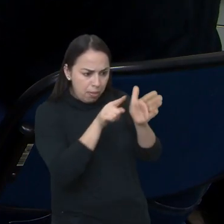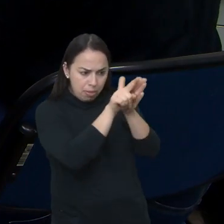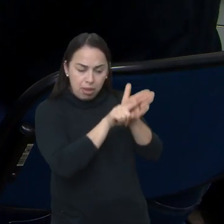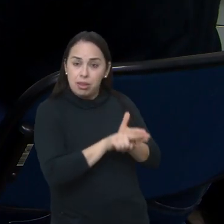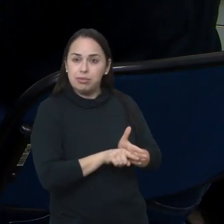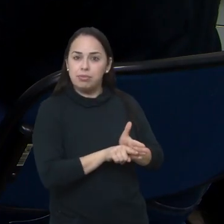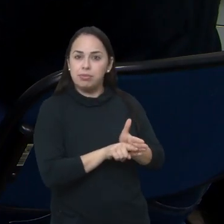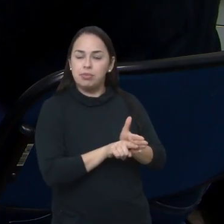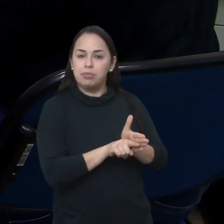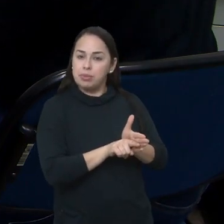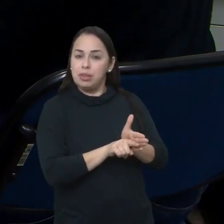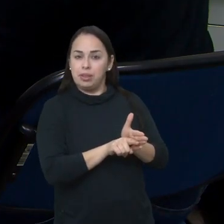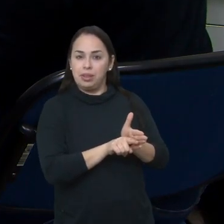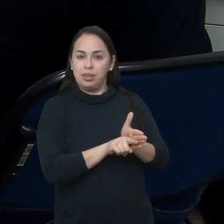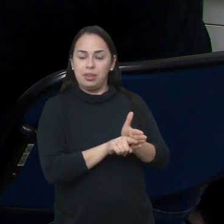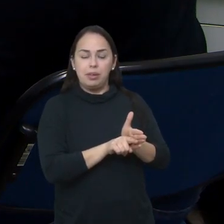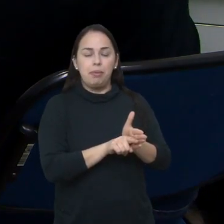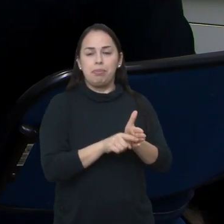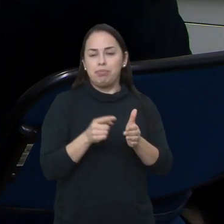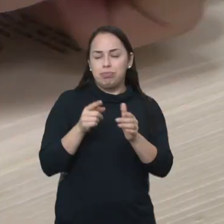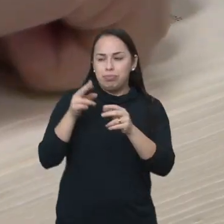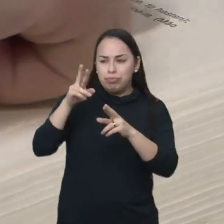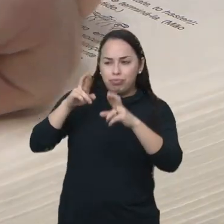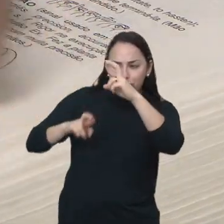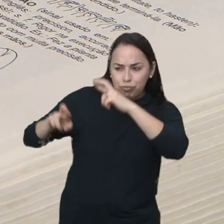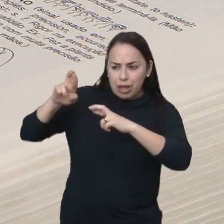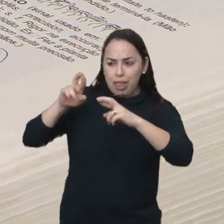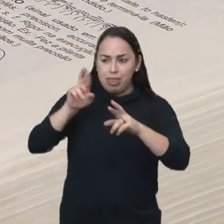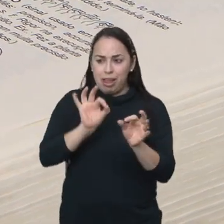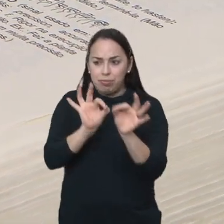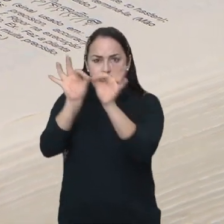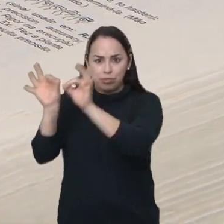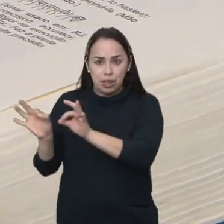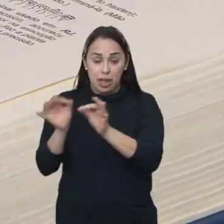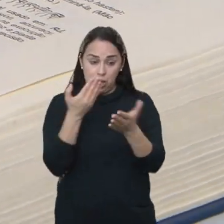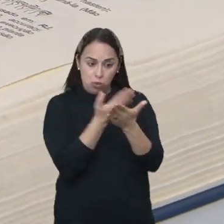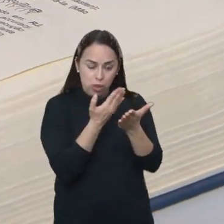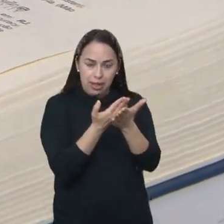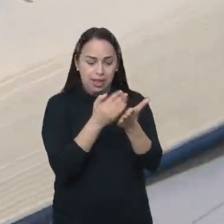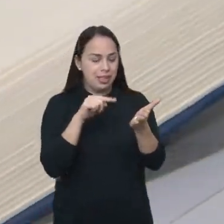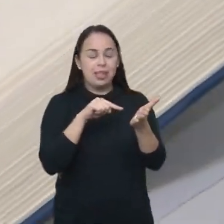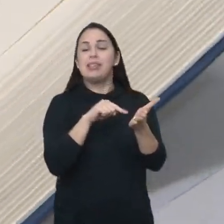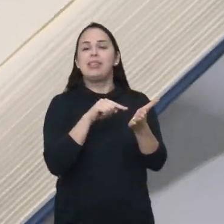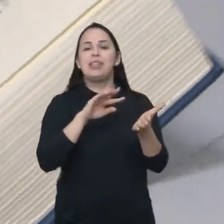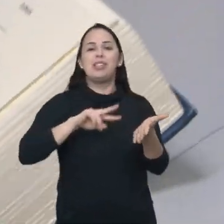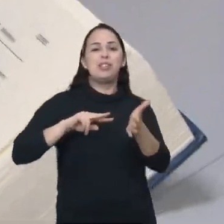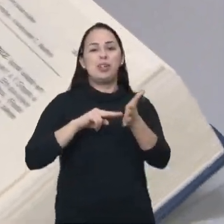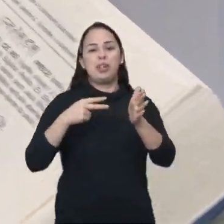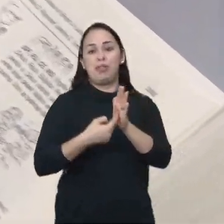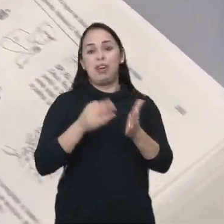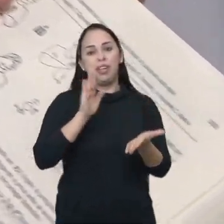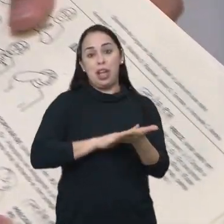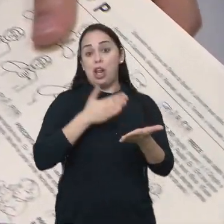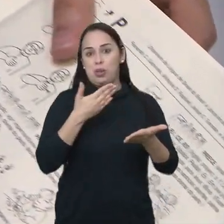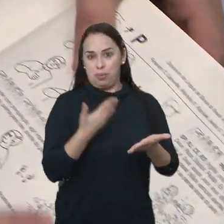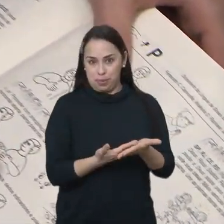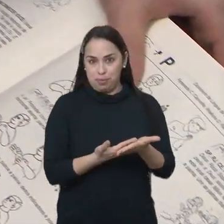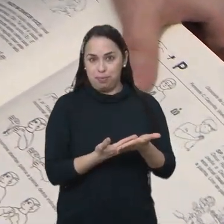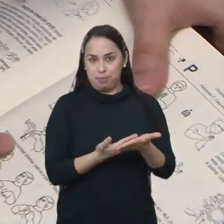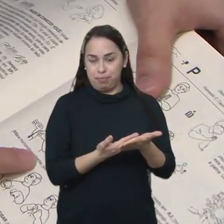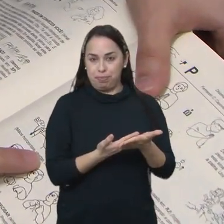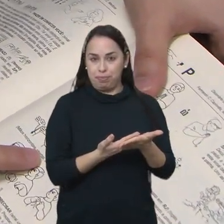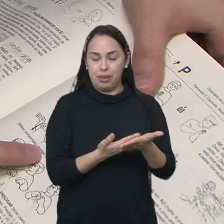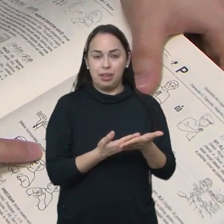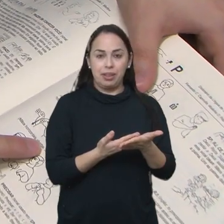gente já tem em mãos, a gente dá uma analisada, a gente dá uma estudada, e essa estudada que a gente fala é o que a gente